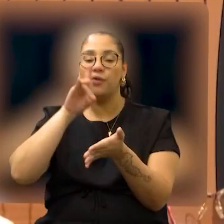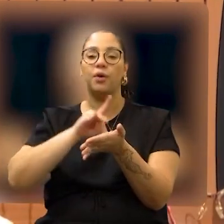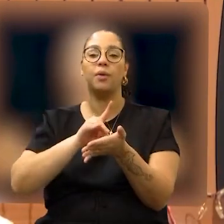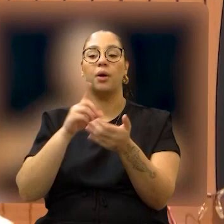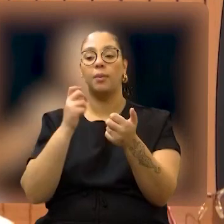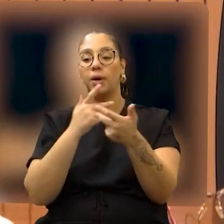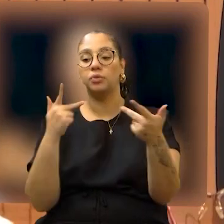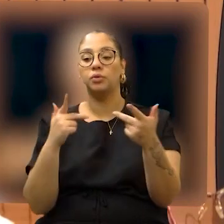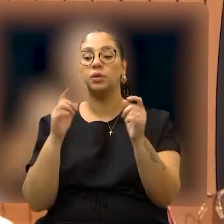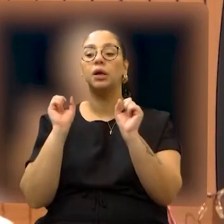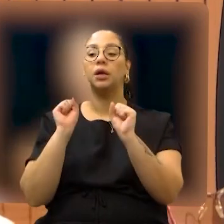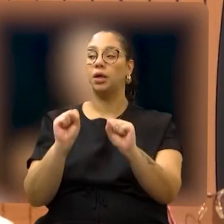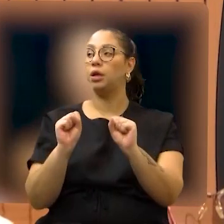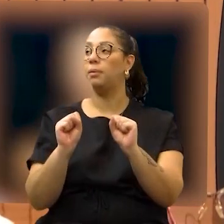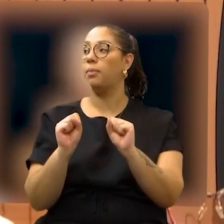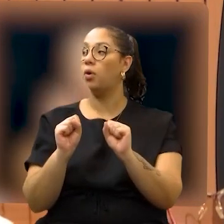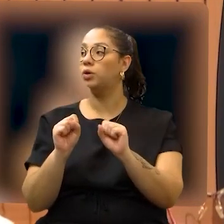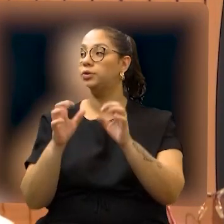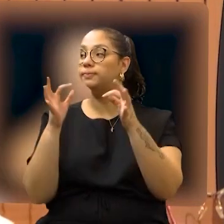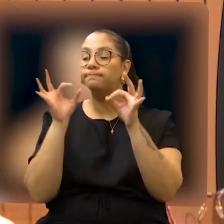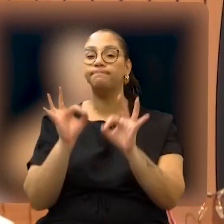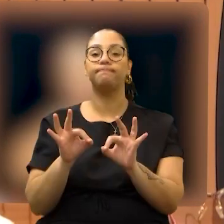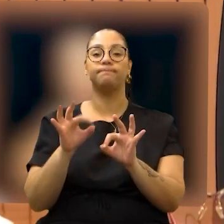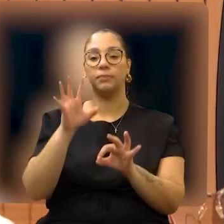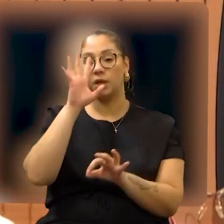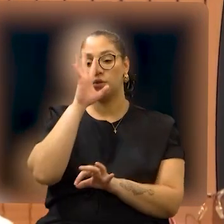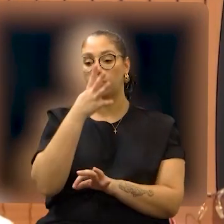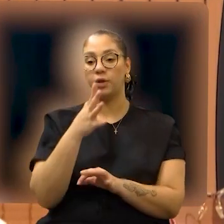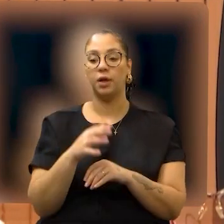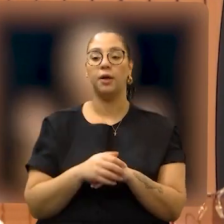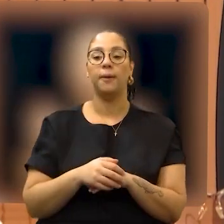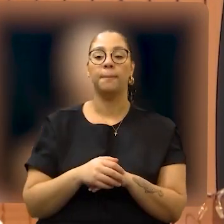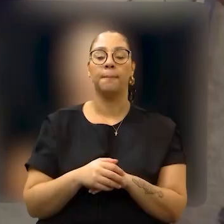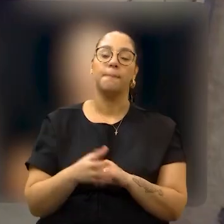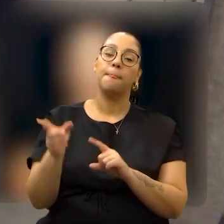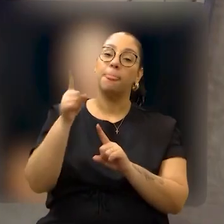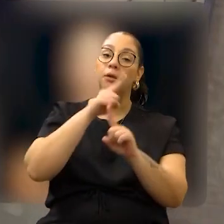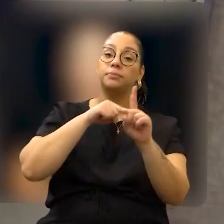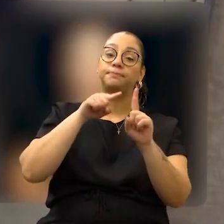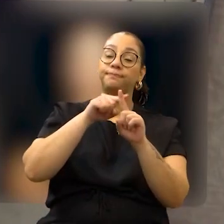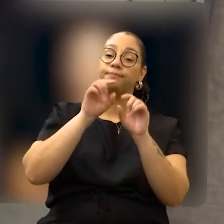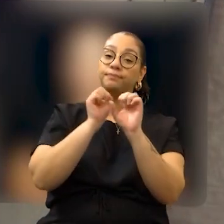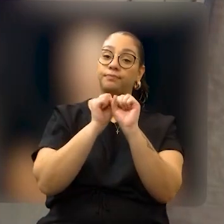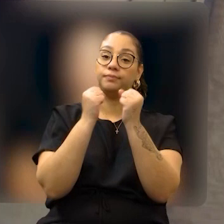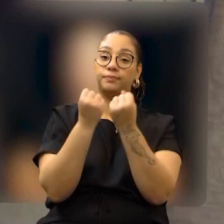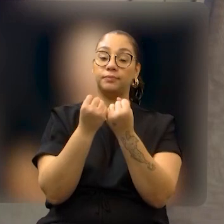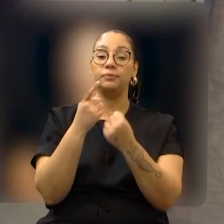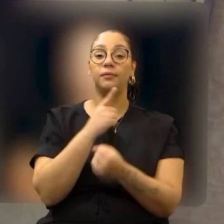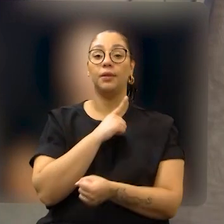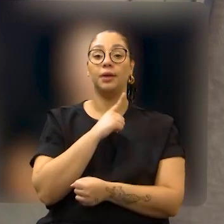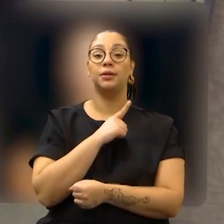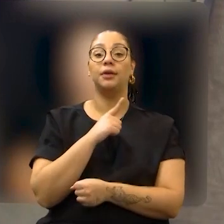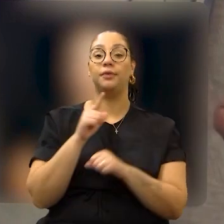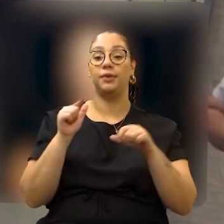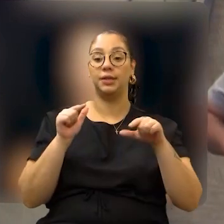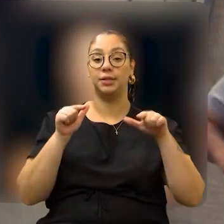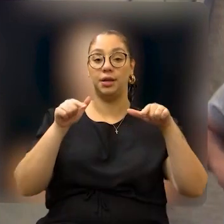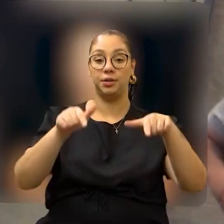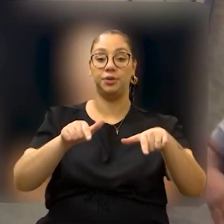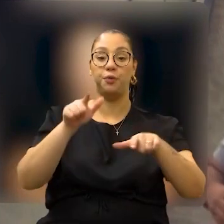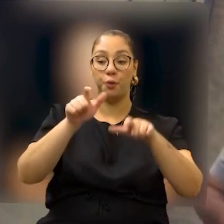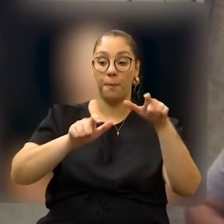evidência científica e alguma coisa que possa ser realmente mais eficaz. O objetivo do seminário, que contou